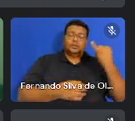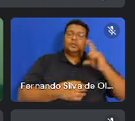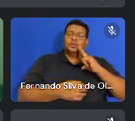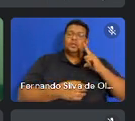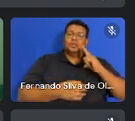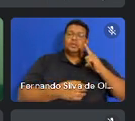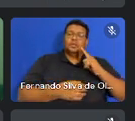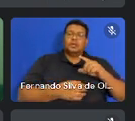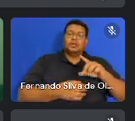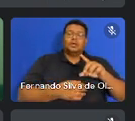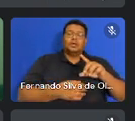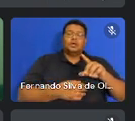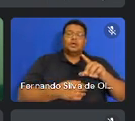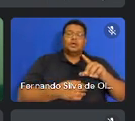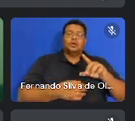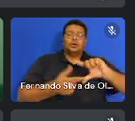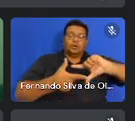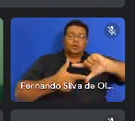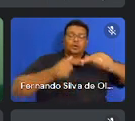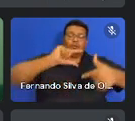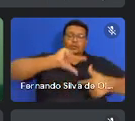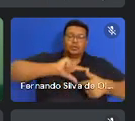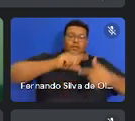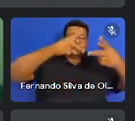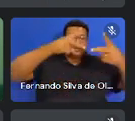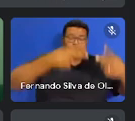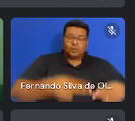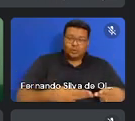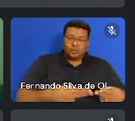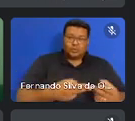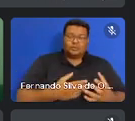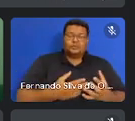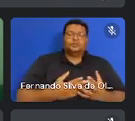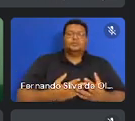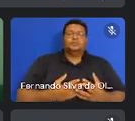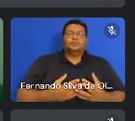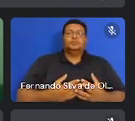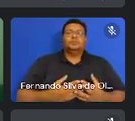dos polígonos, a menos de rotação.